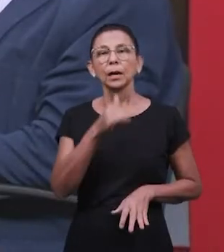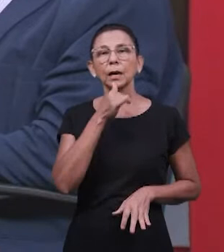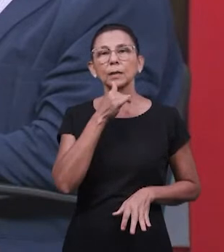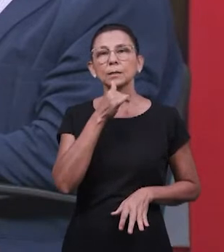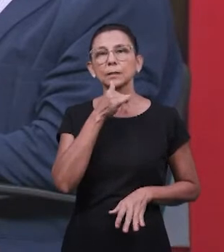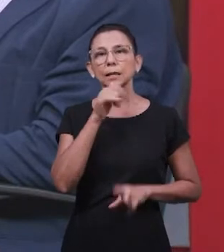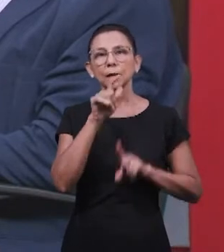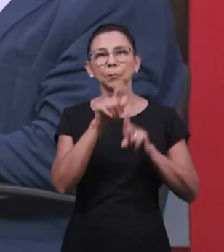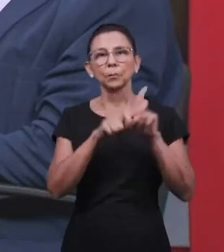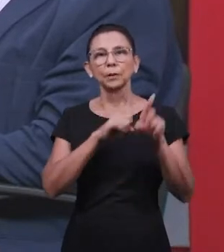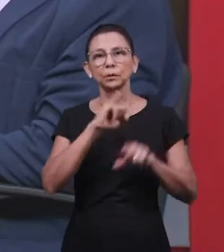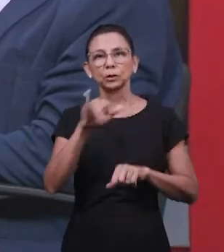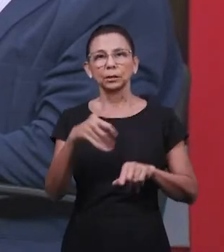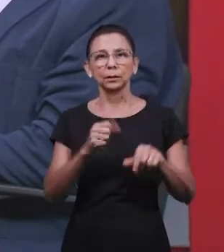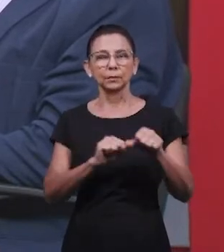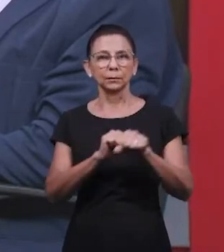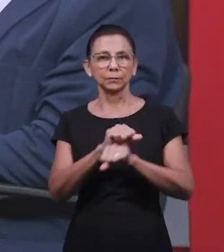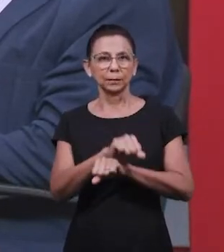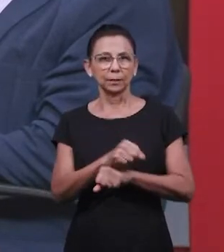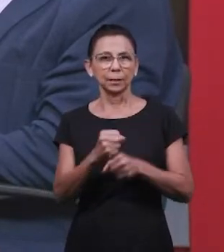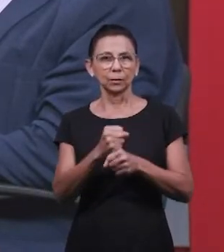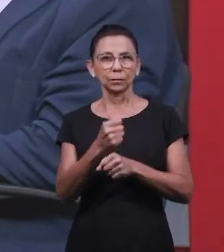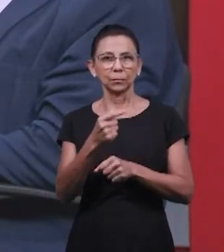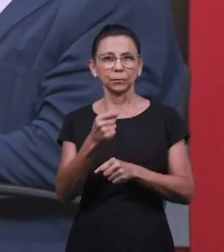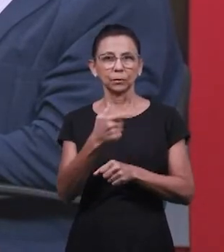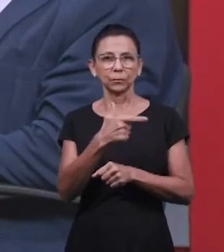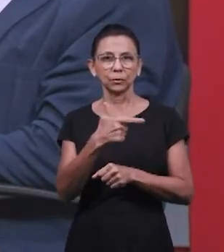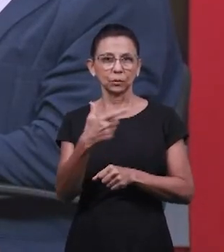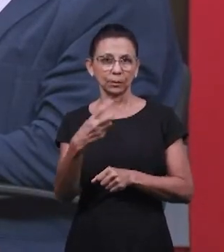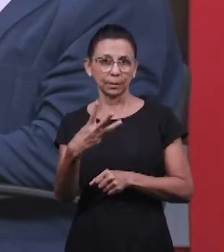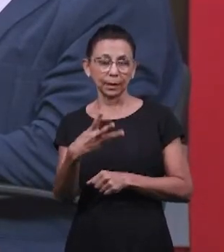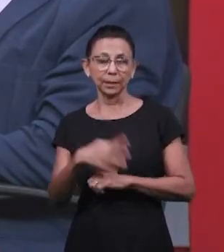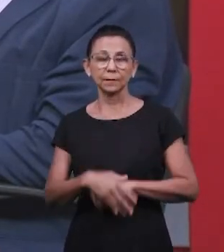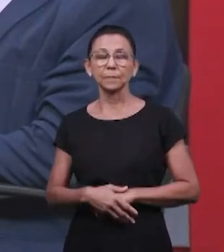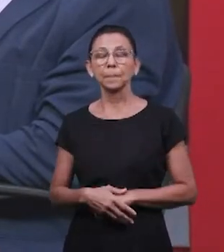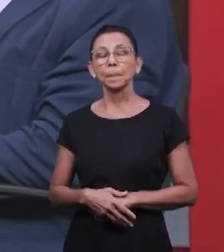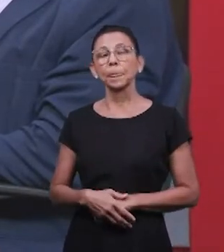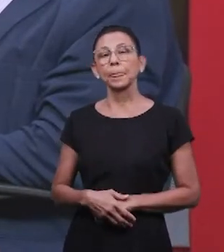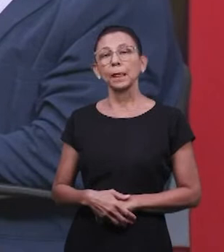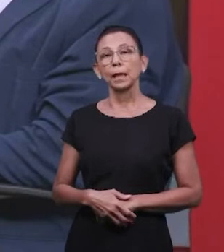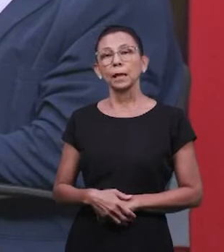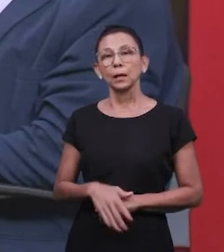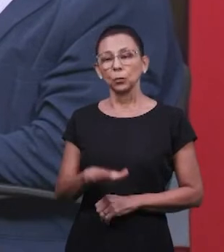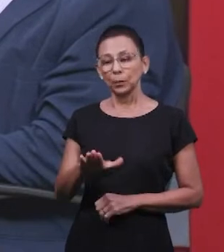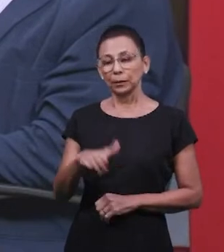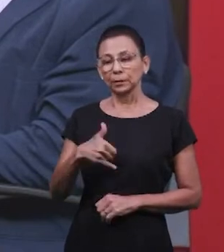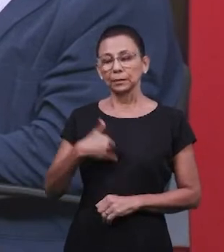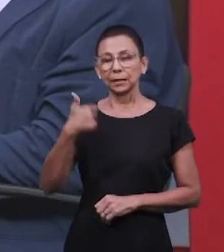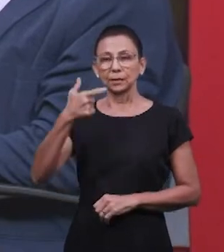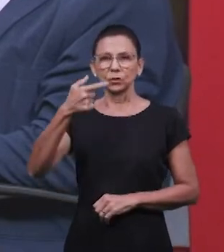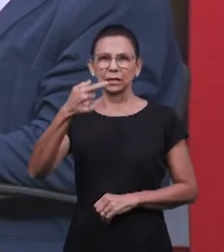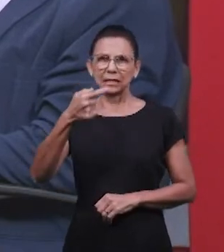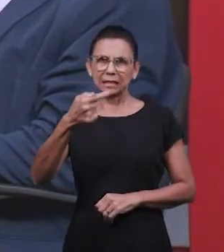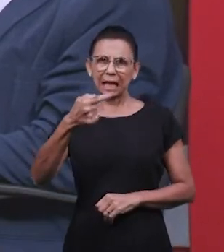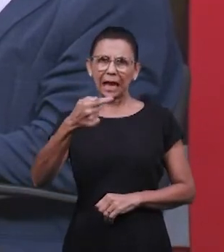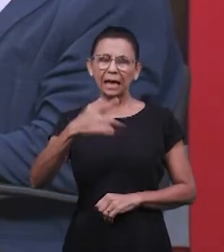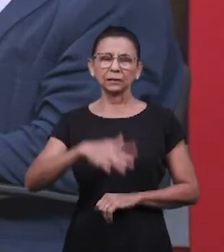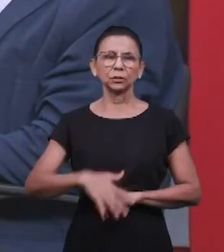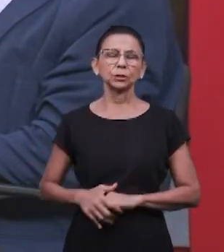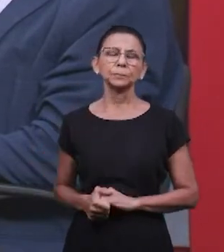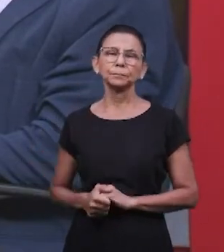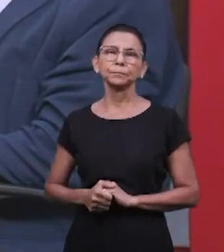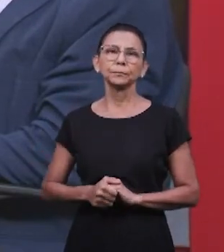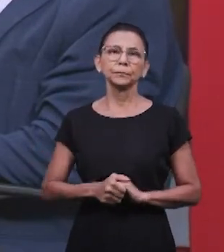janeiro desse ano e uma criança de 7 anos de idade, pastor Luiz Eugênio, quando acabou a aula lá com os intermediários, ela